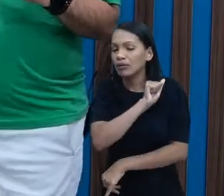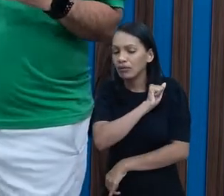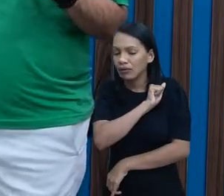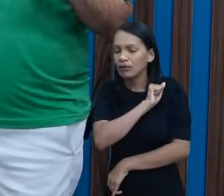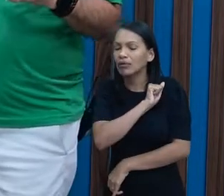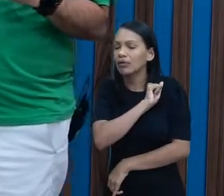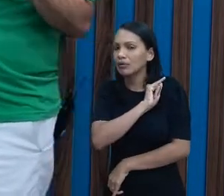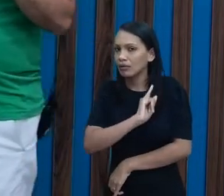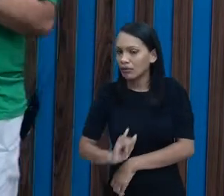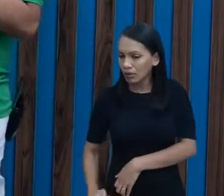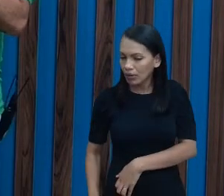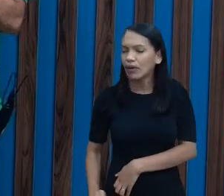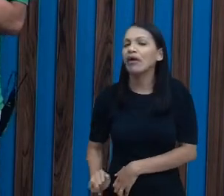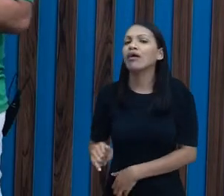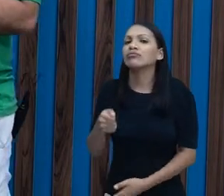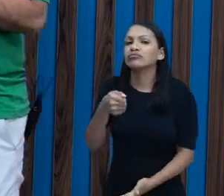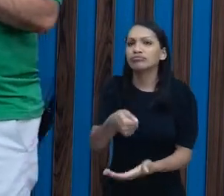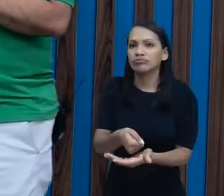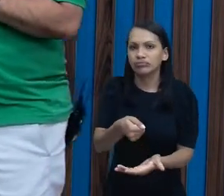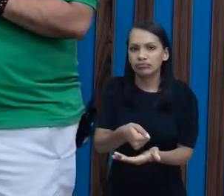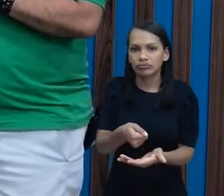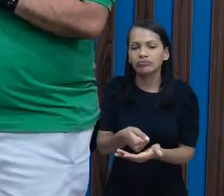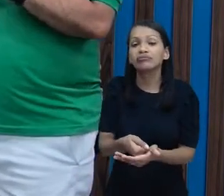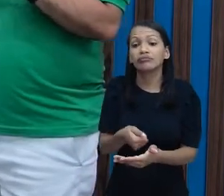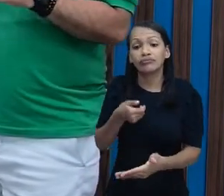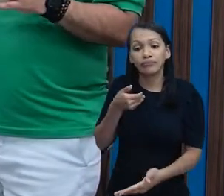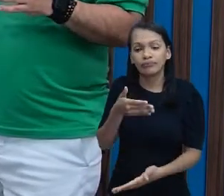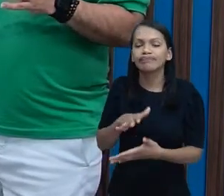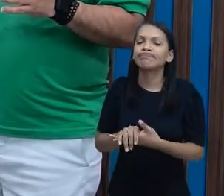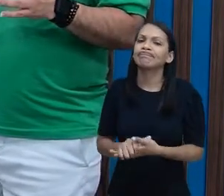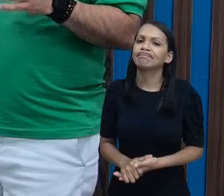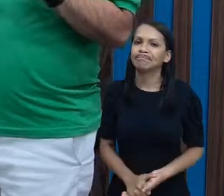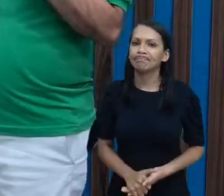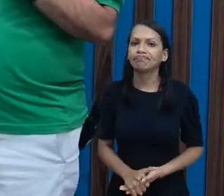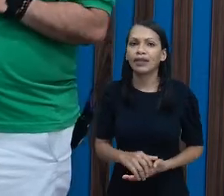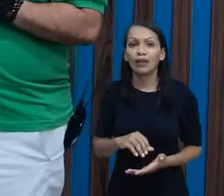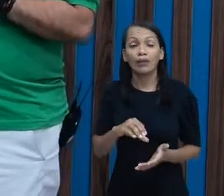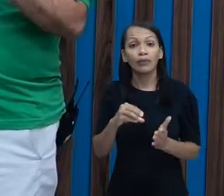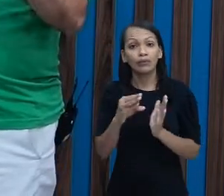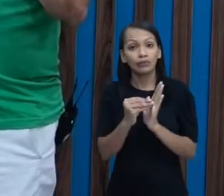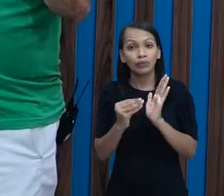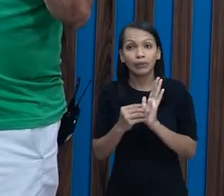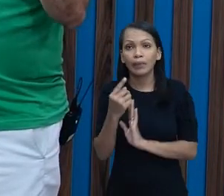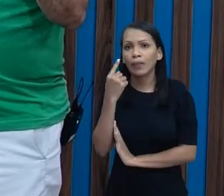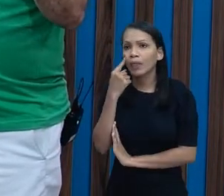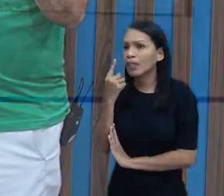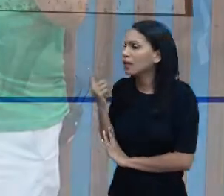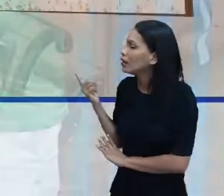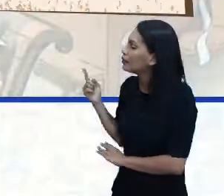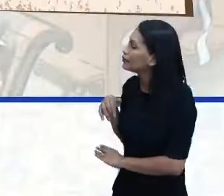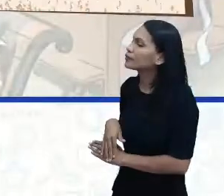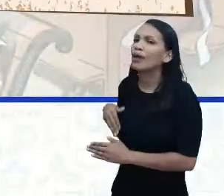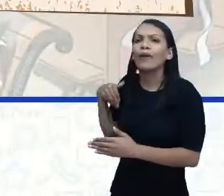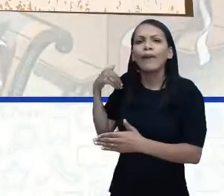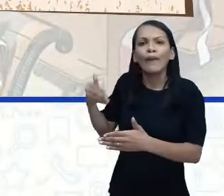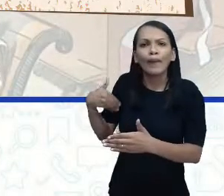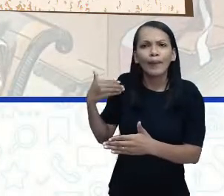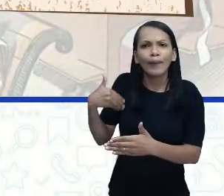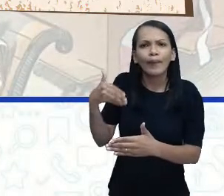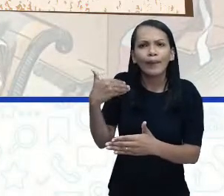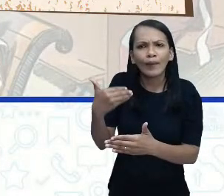vamos ver. O processo de conquista e dominação europeia, consequentemente a expansão, consequente na realidade da expansão